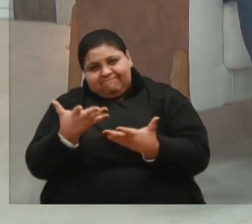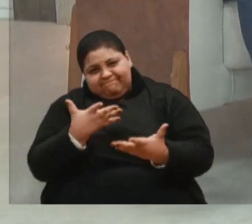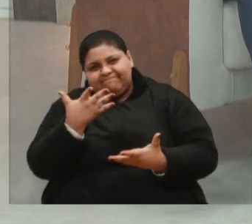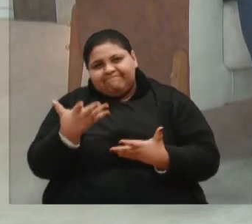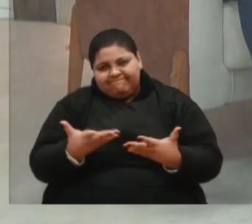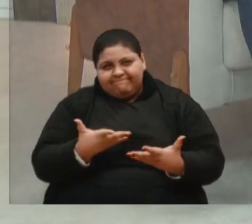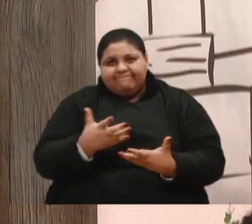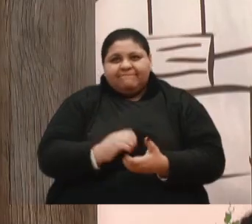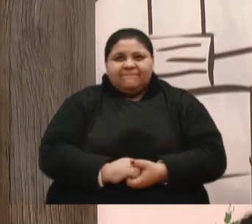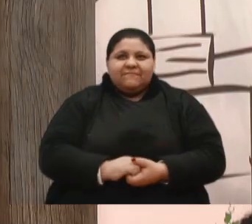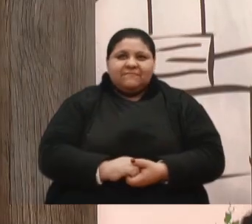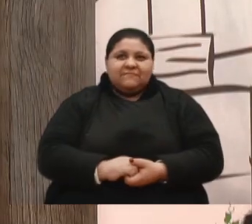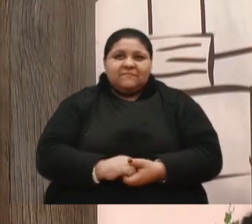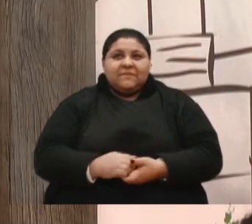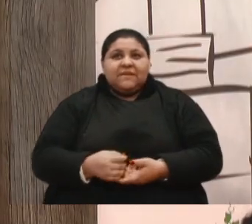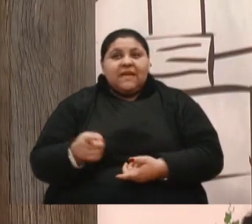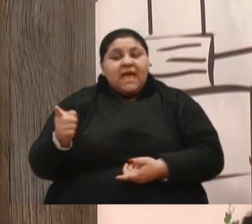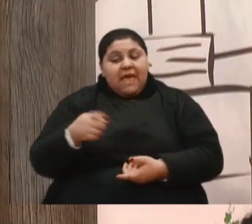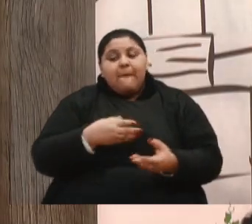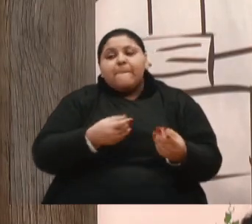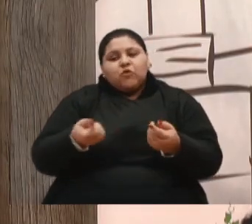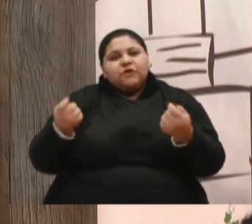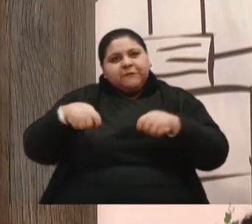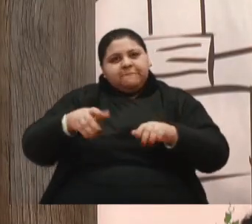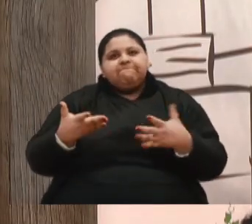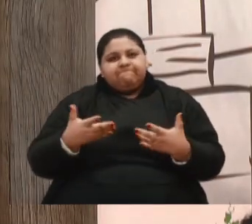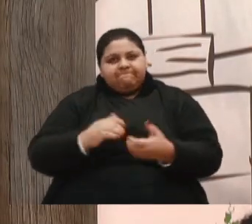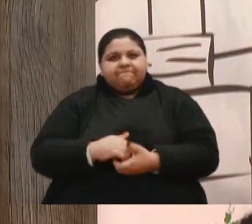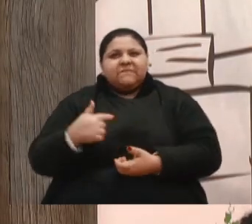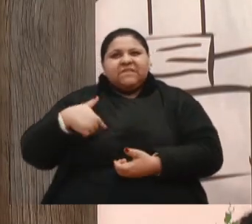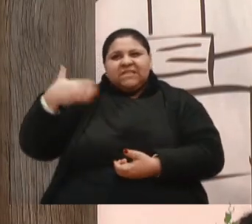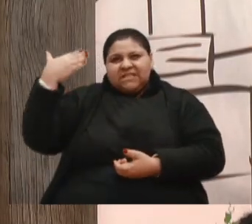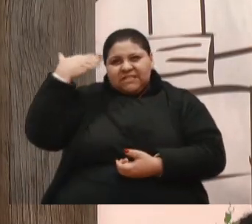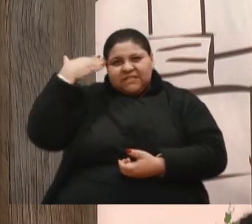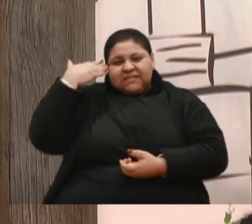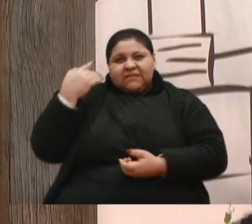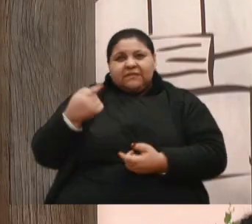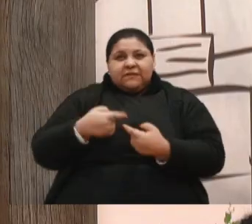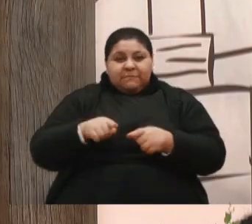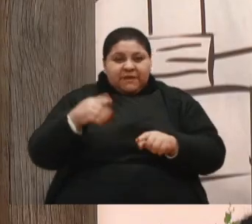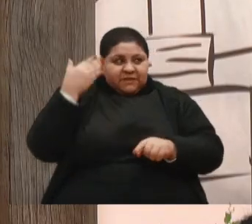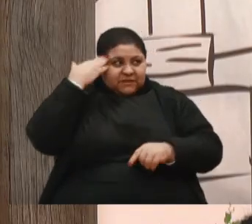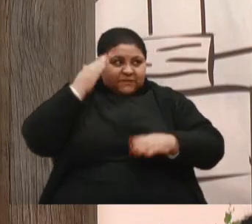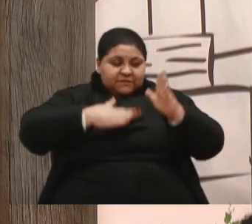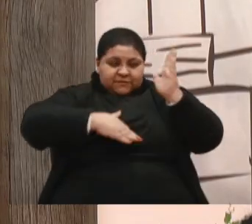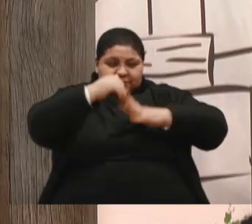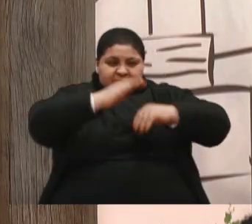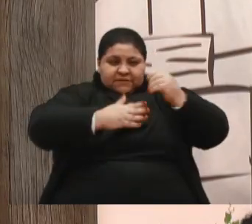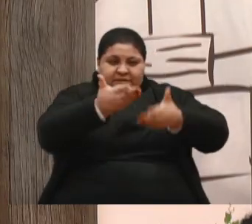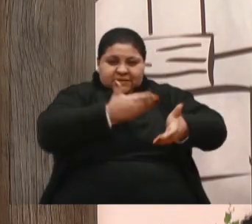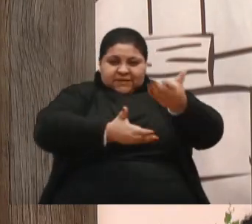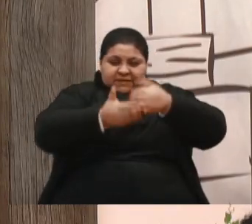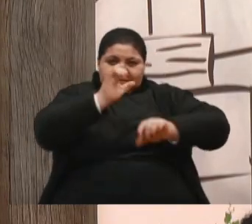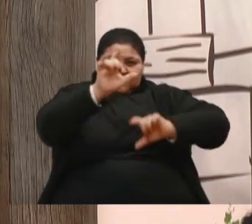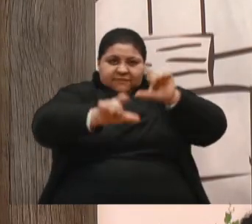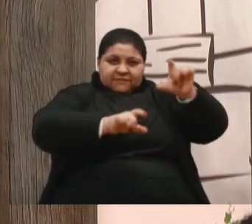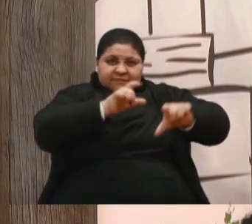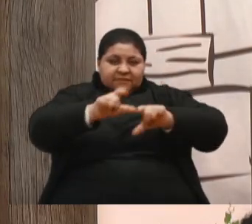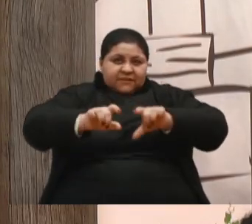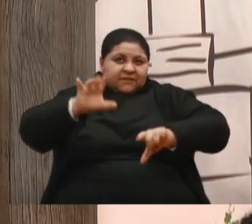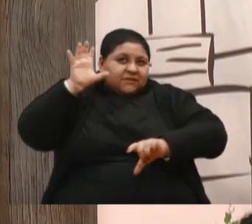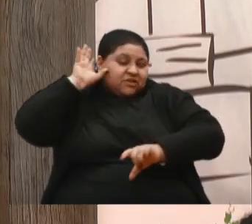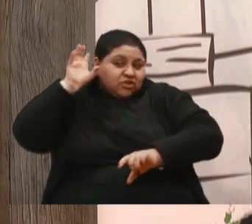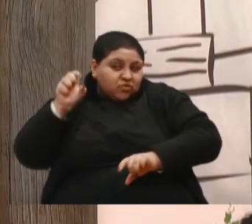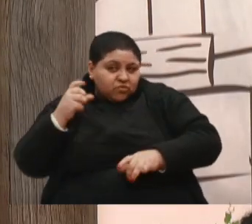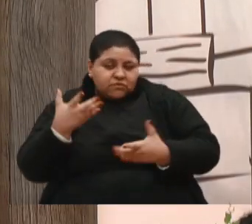um caso casos real. concretos, né? Um caso de muita necessidade, né? Então, eu sei que tem tudo isso, mas eu sei que na prática, atendendo pessoas,